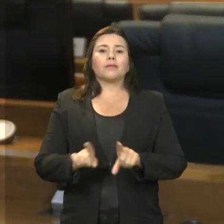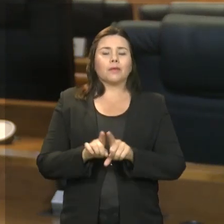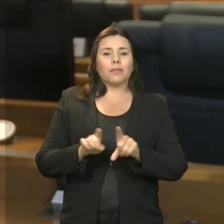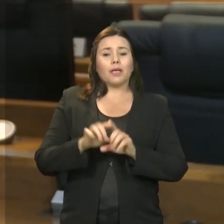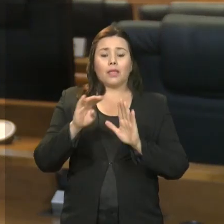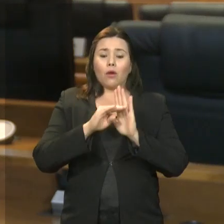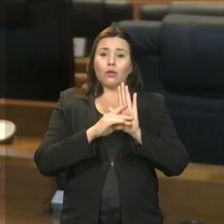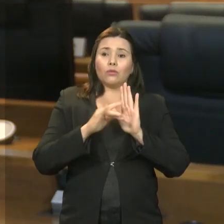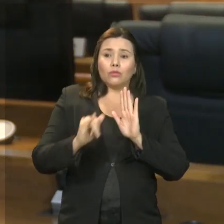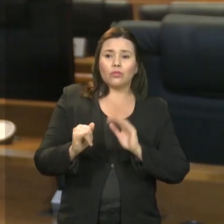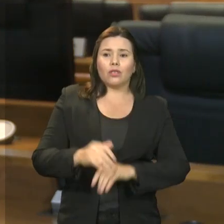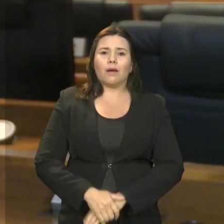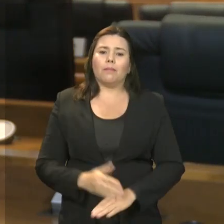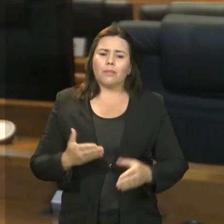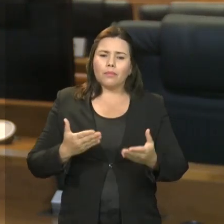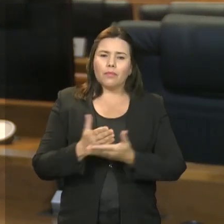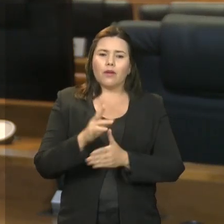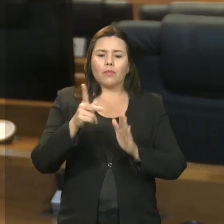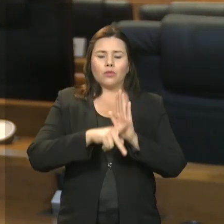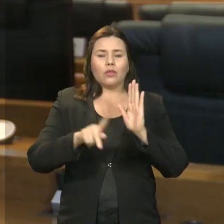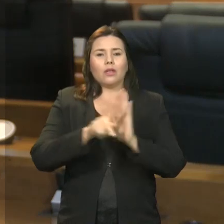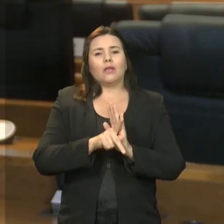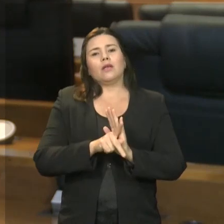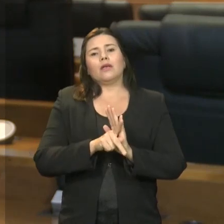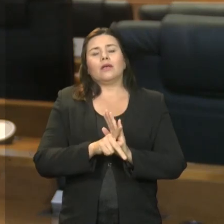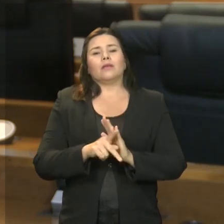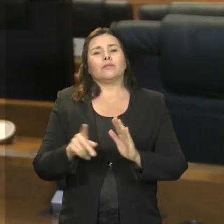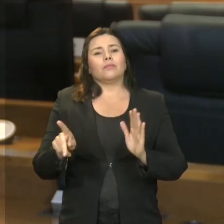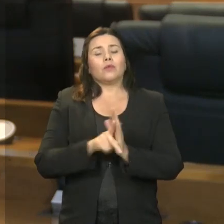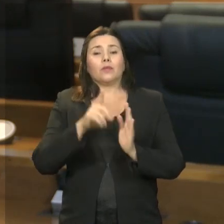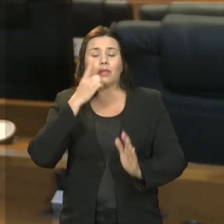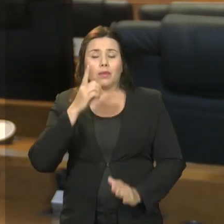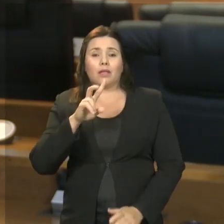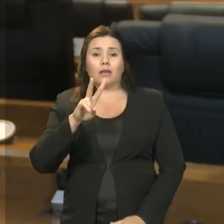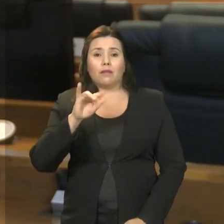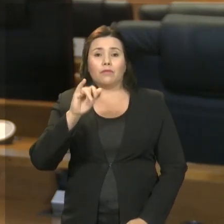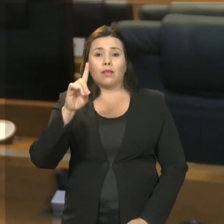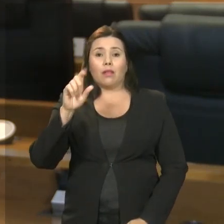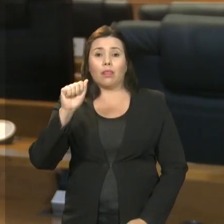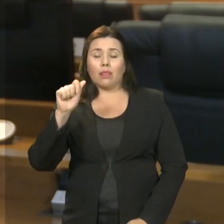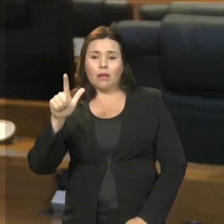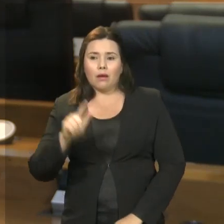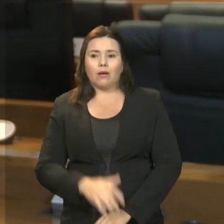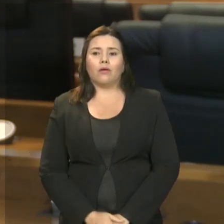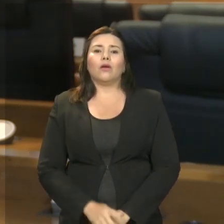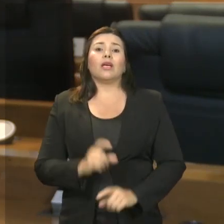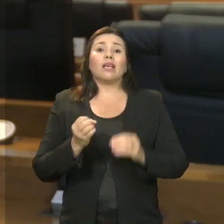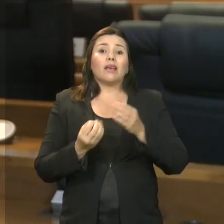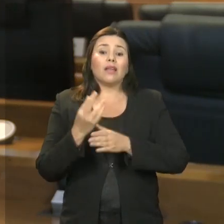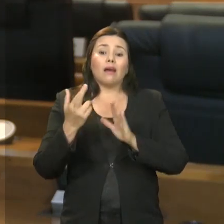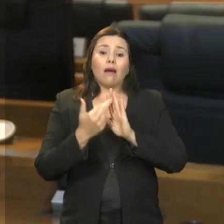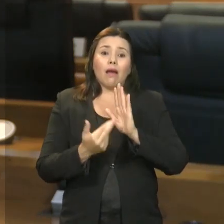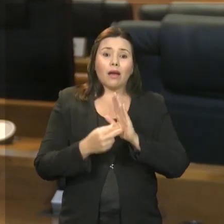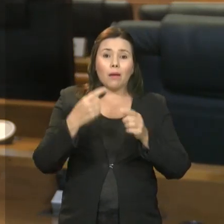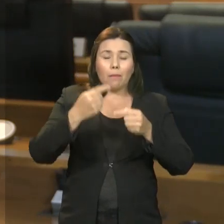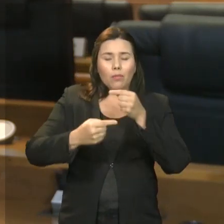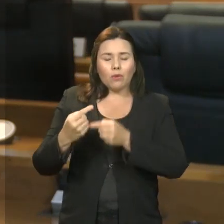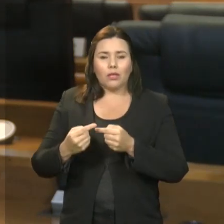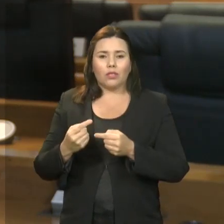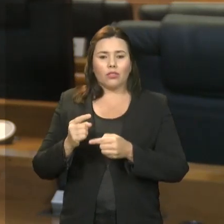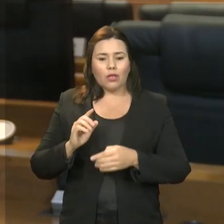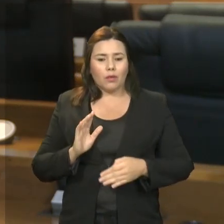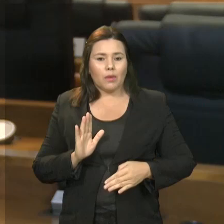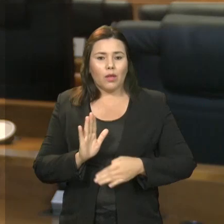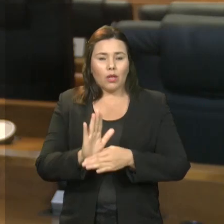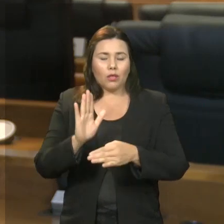eles aprovaram um projeto de lei da deputada Rosângela Vidal, que estabelece no Maranhão as diretrizes para a política estadual de assistência, prevenção